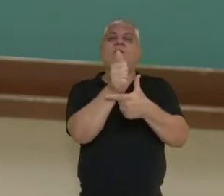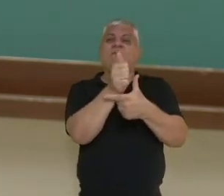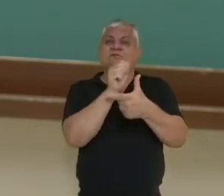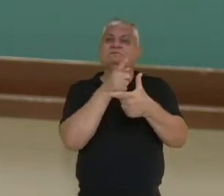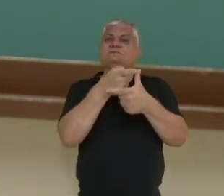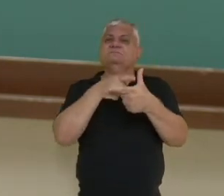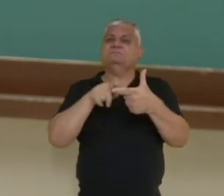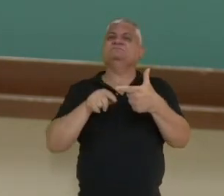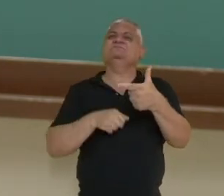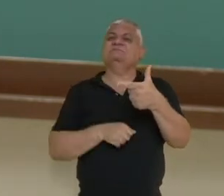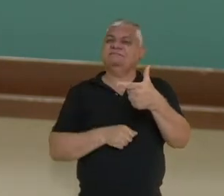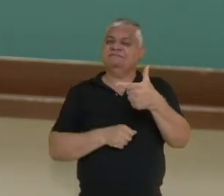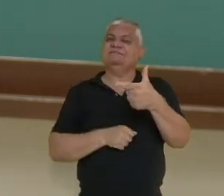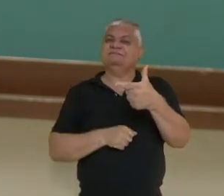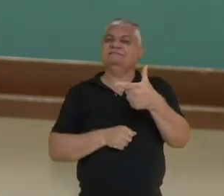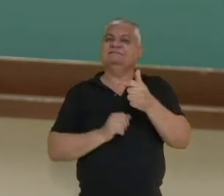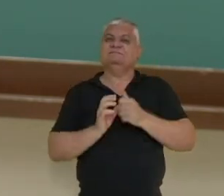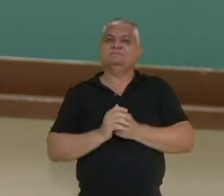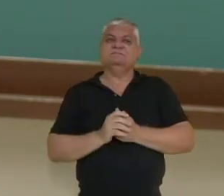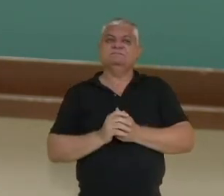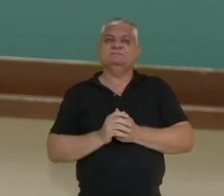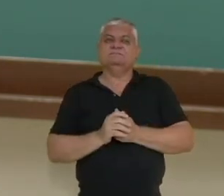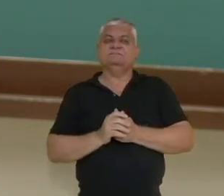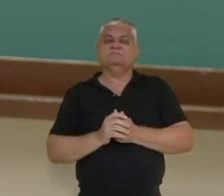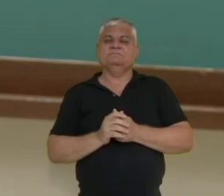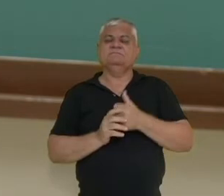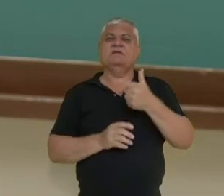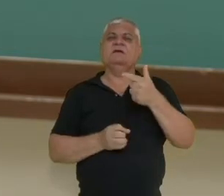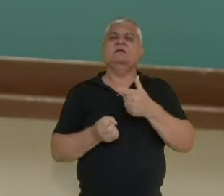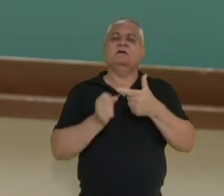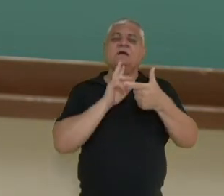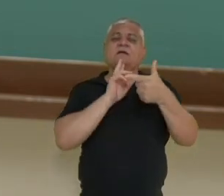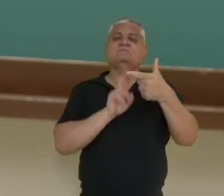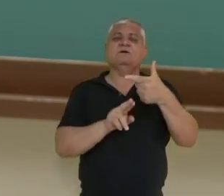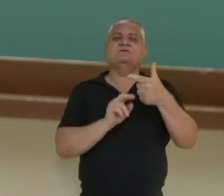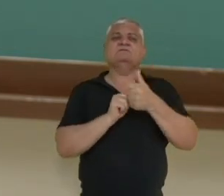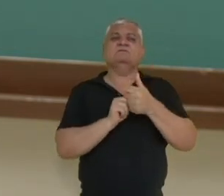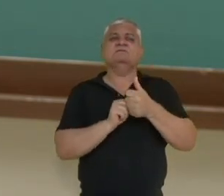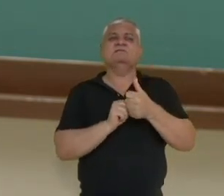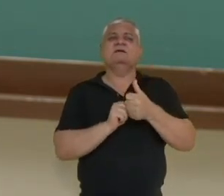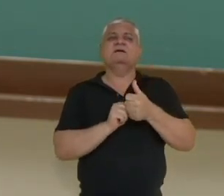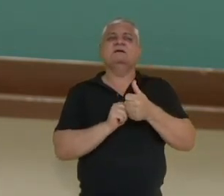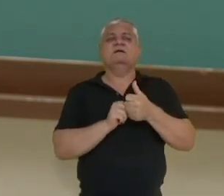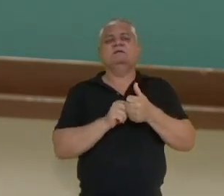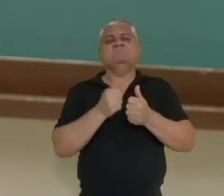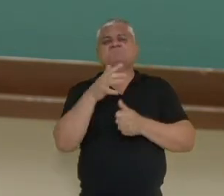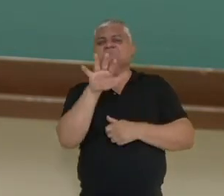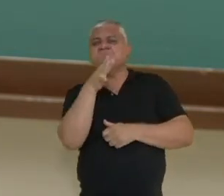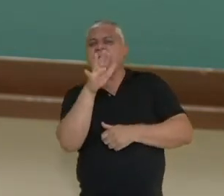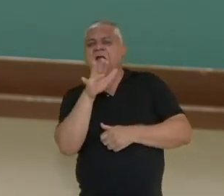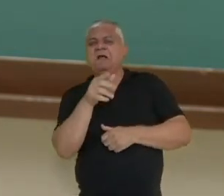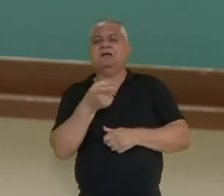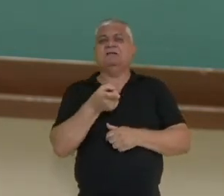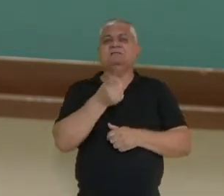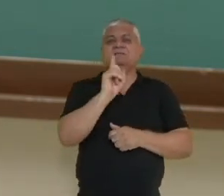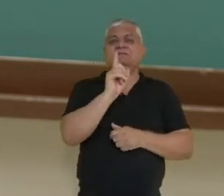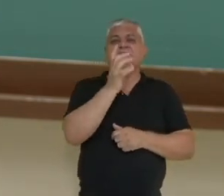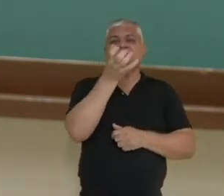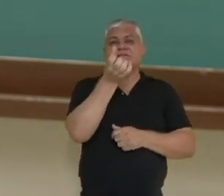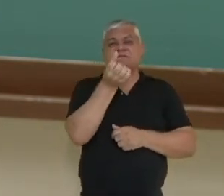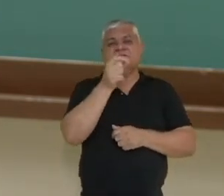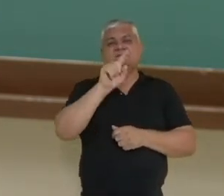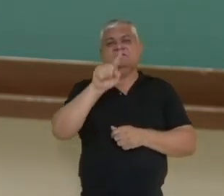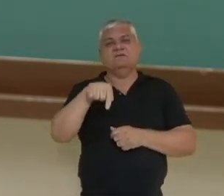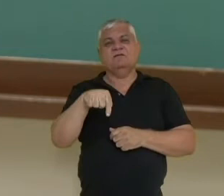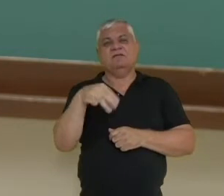dividir por 11. 180 dividido por 11 significa que a média de